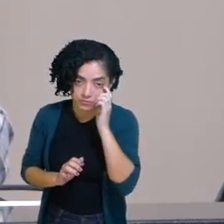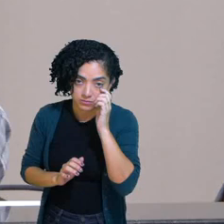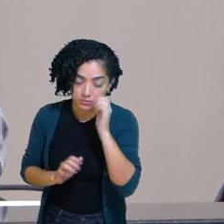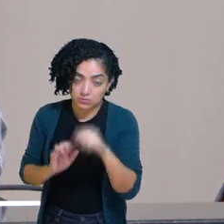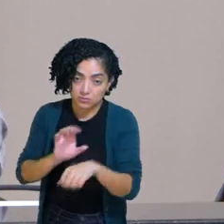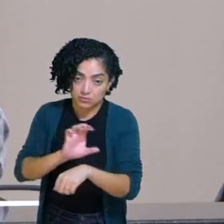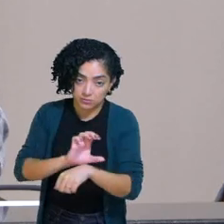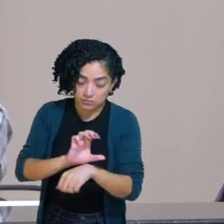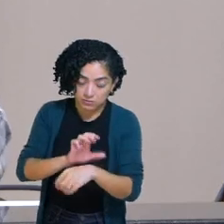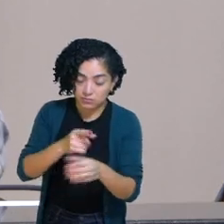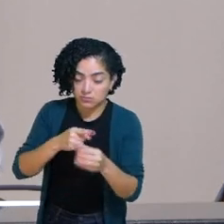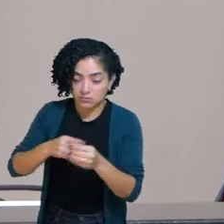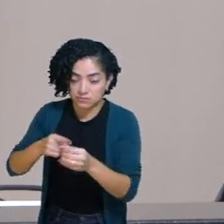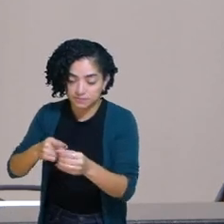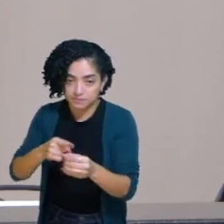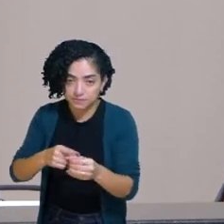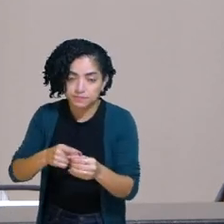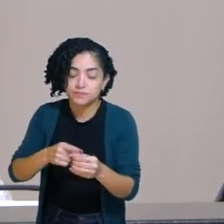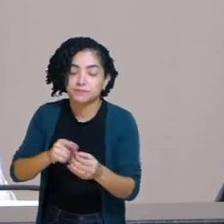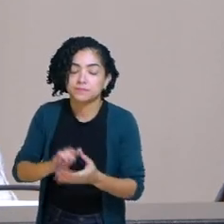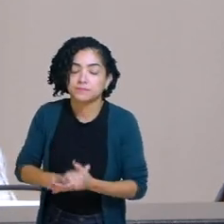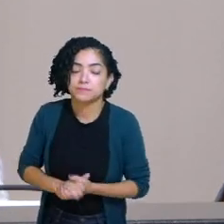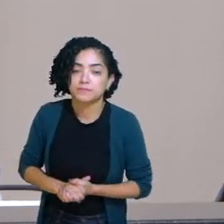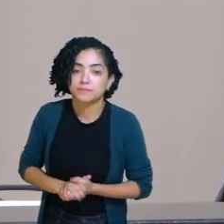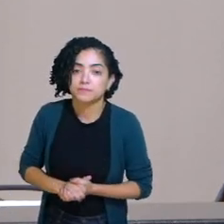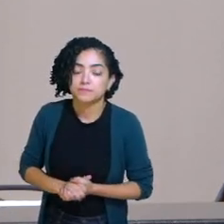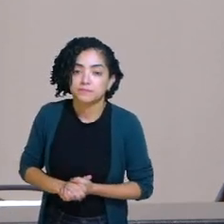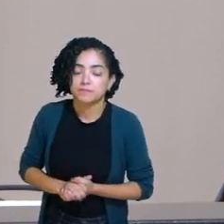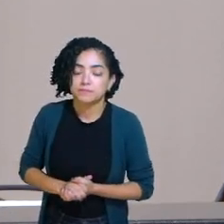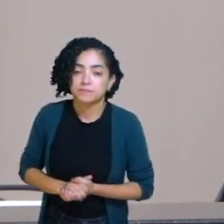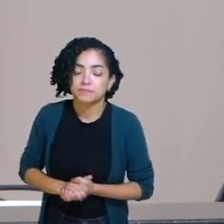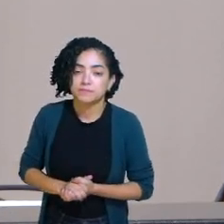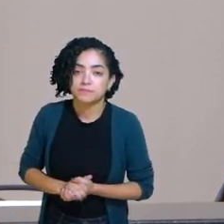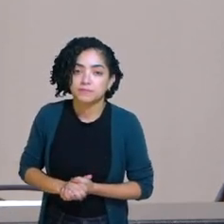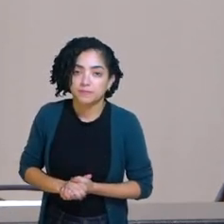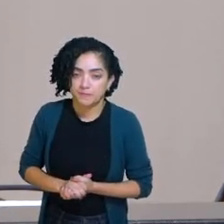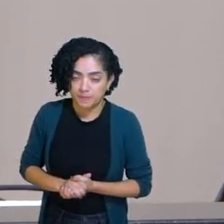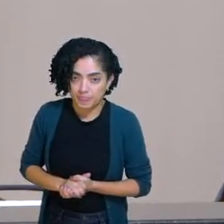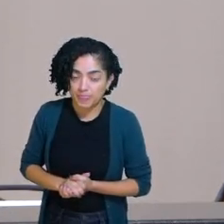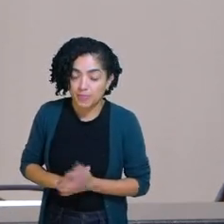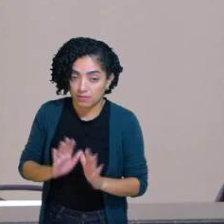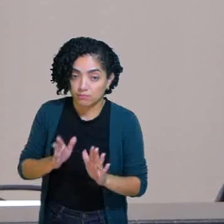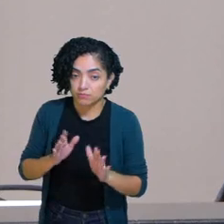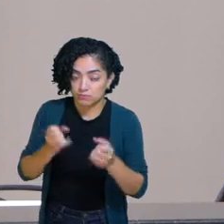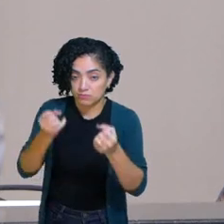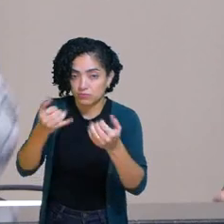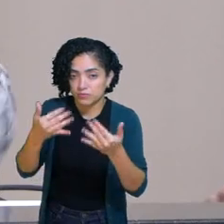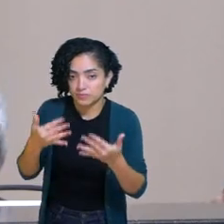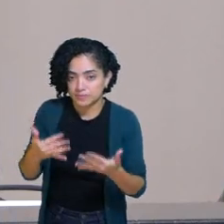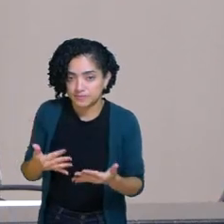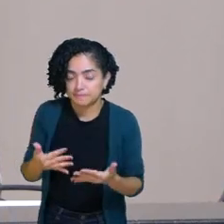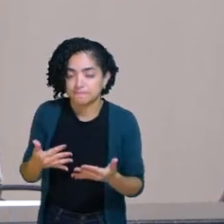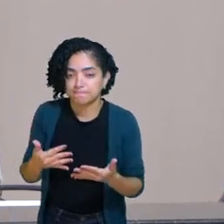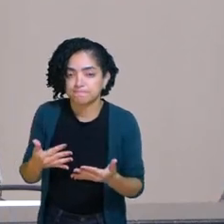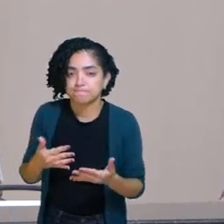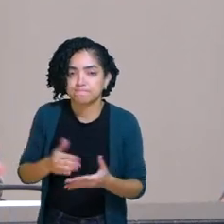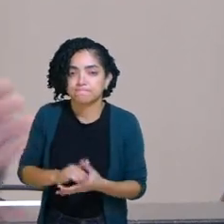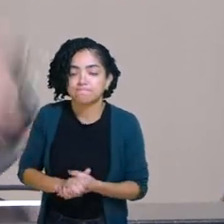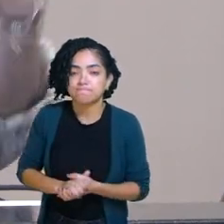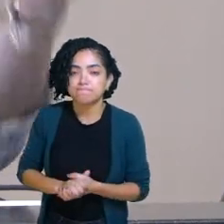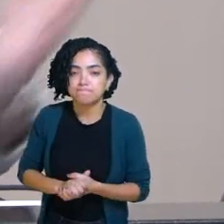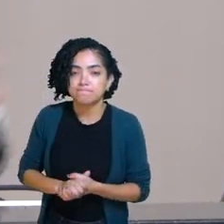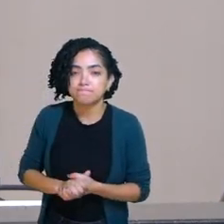municípios e as instituições formadoras né a descer já mencionou a problemática que